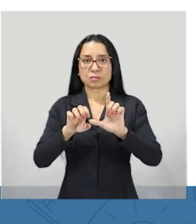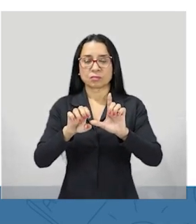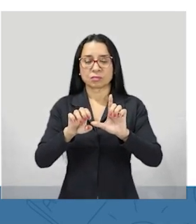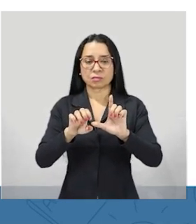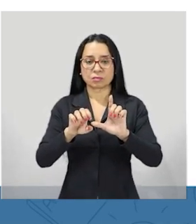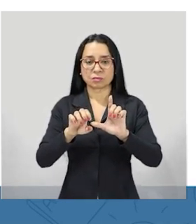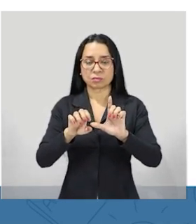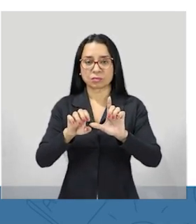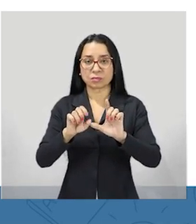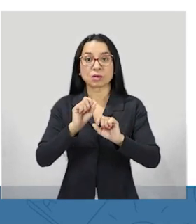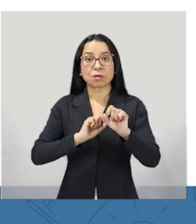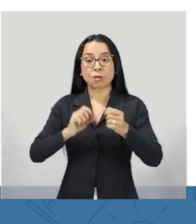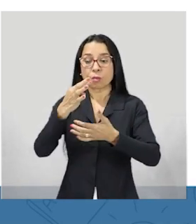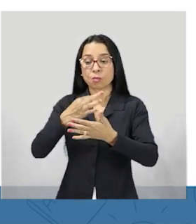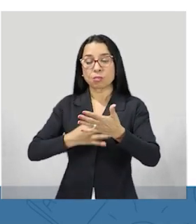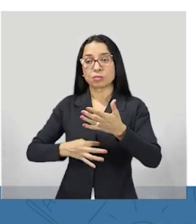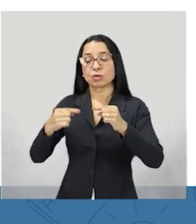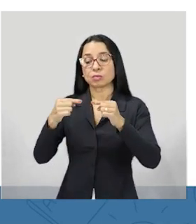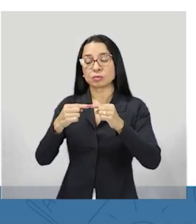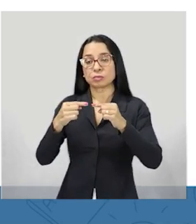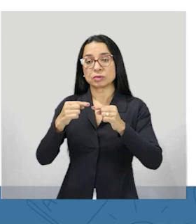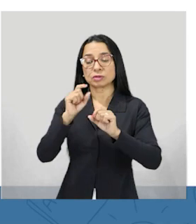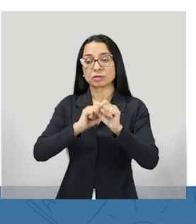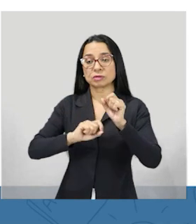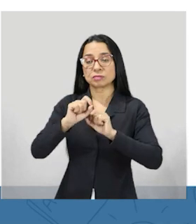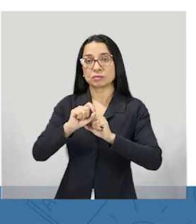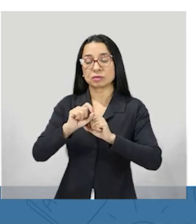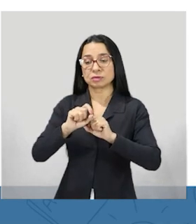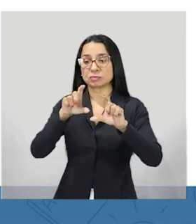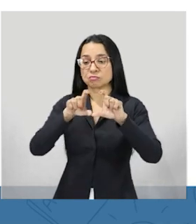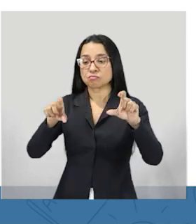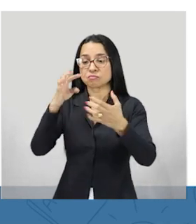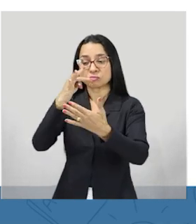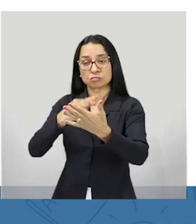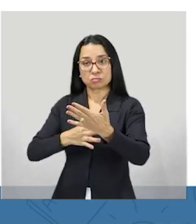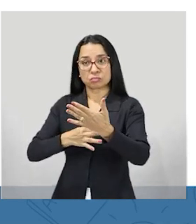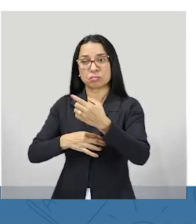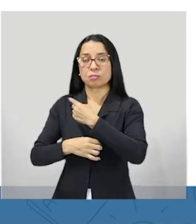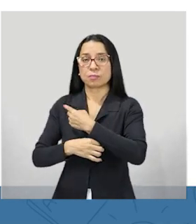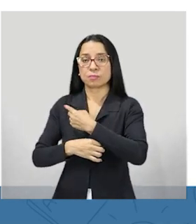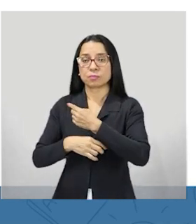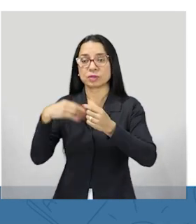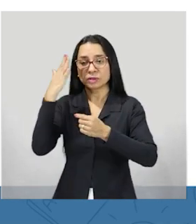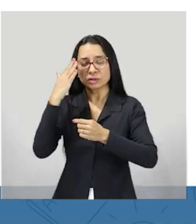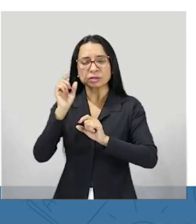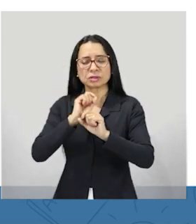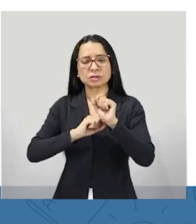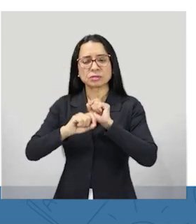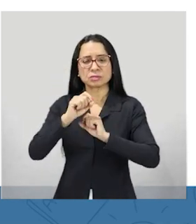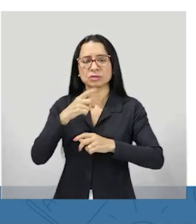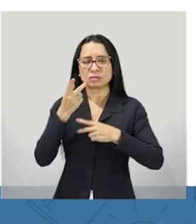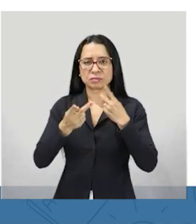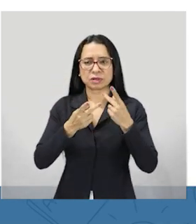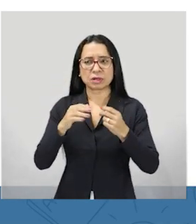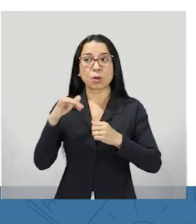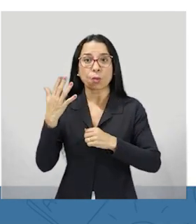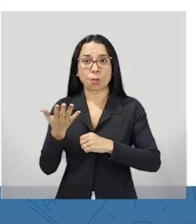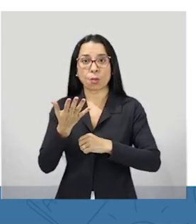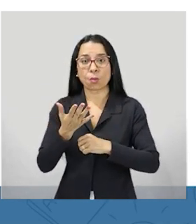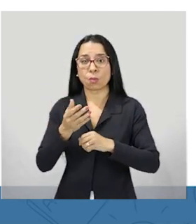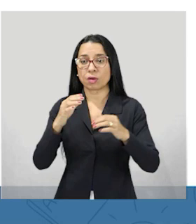êxodo rural, com o texto, o que ele vai te citar, tá certo? Então vamos entender o que é que esse texto fala, de que cidade ele se refere e